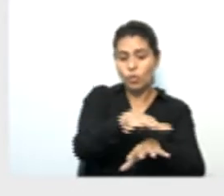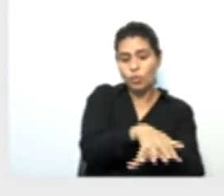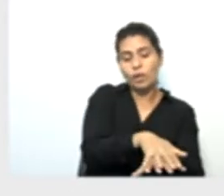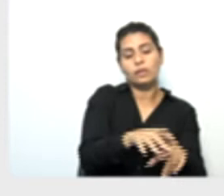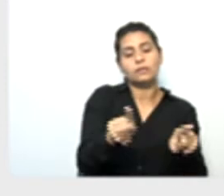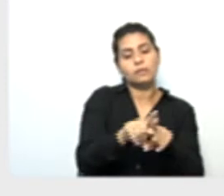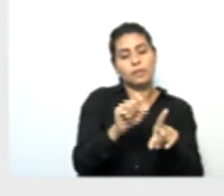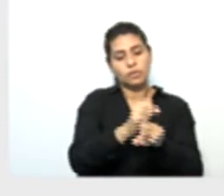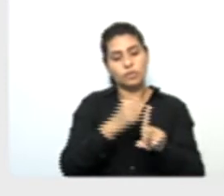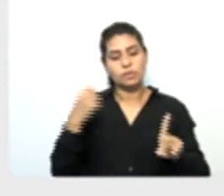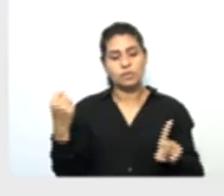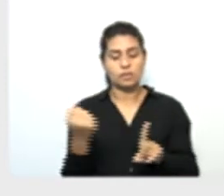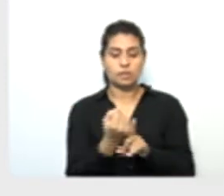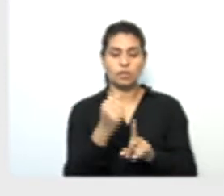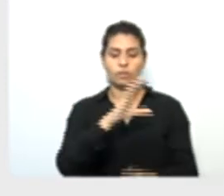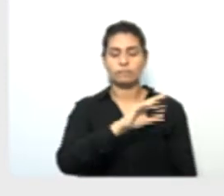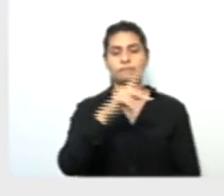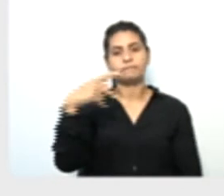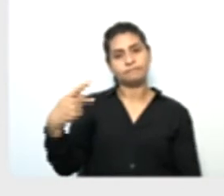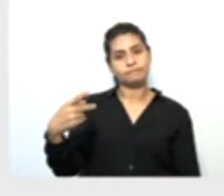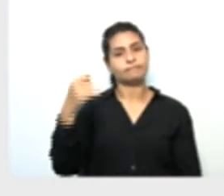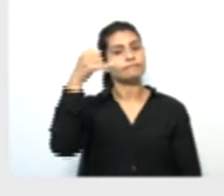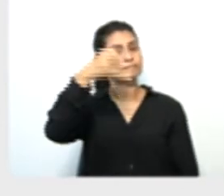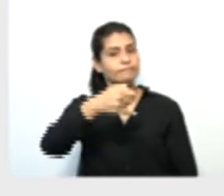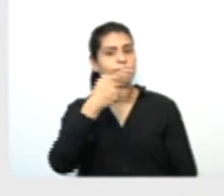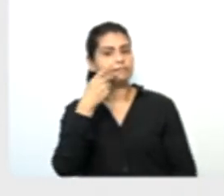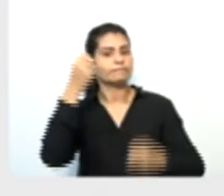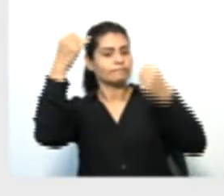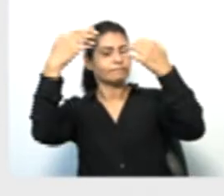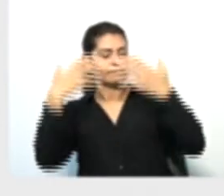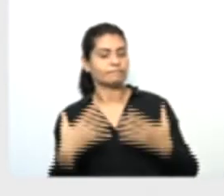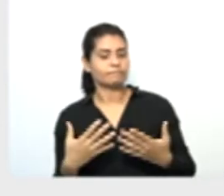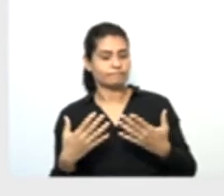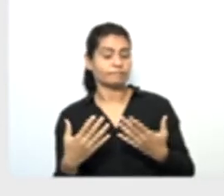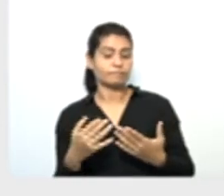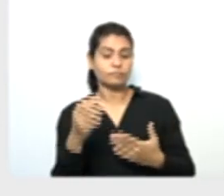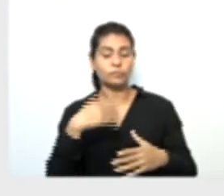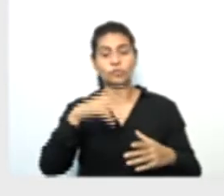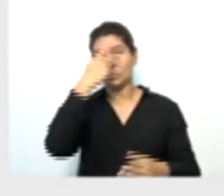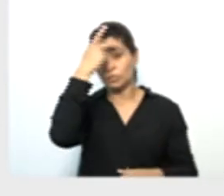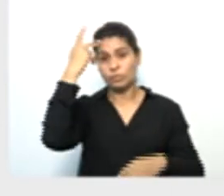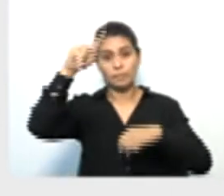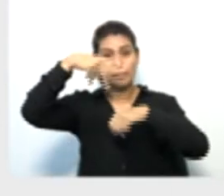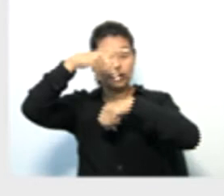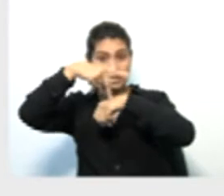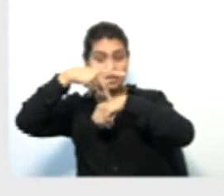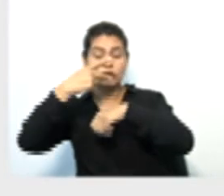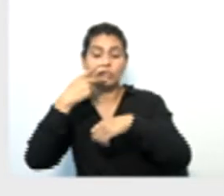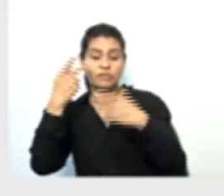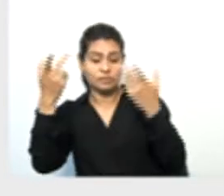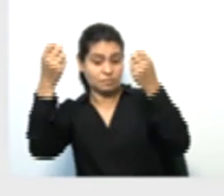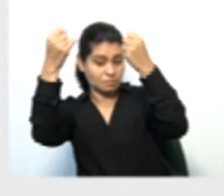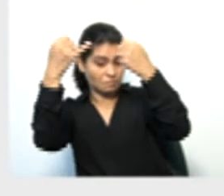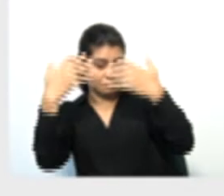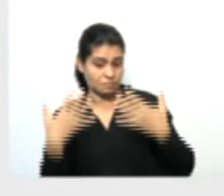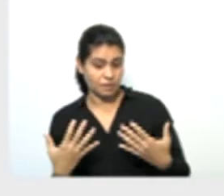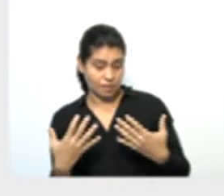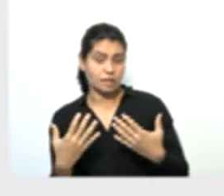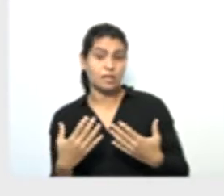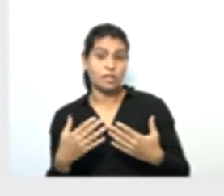sustentabilidade ao cooperativismo. Quando falamos de agricultores e produtores de países tropicais, pessoal, estamos falando que em